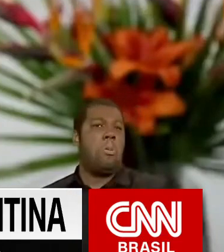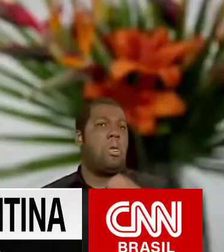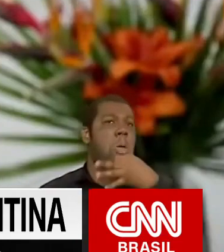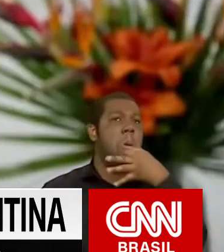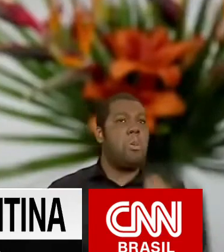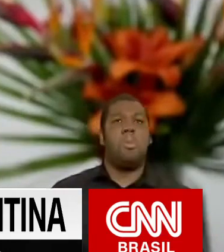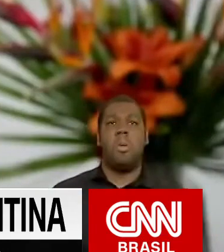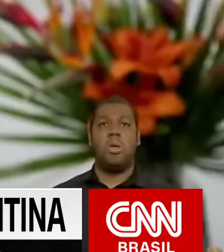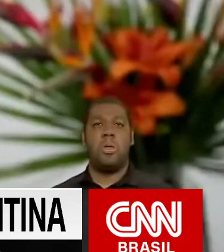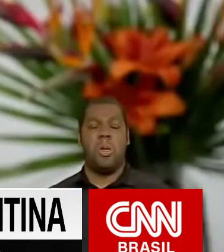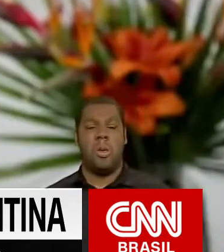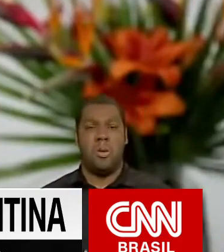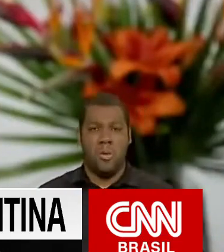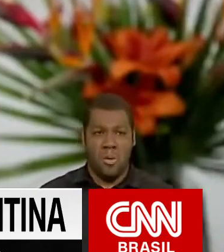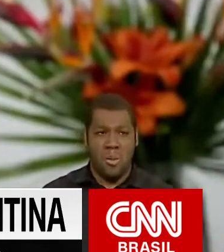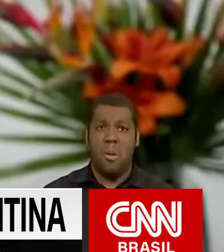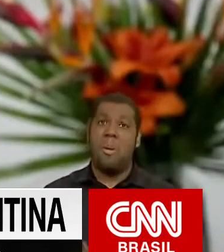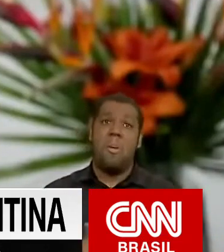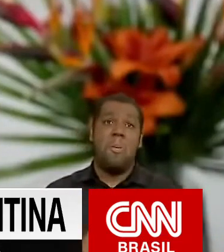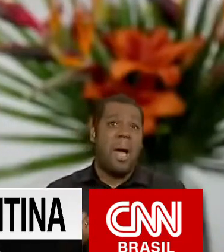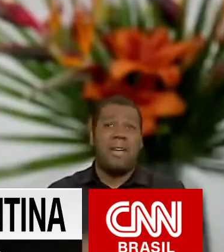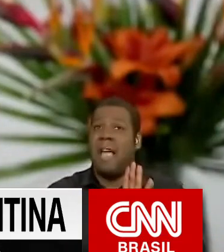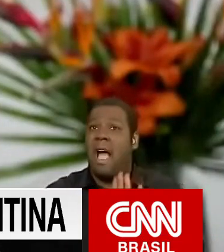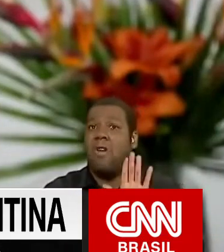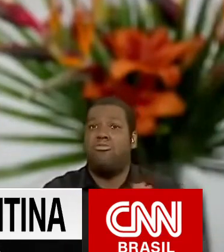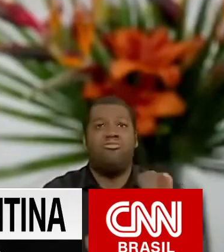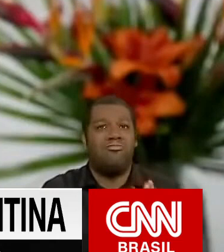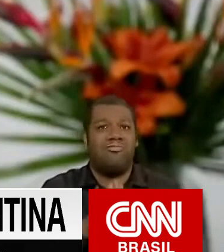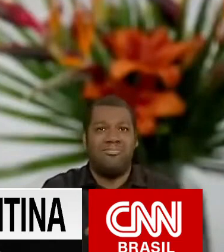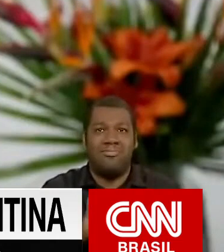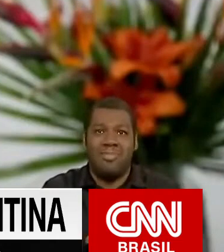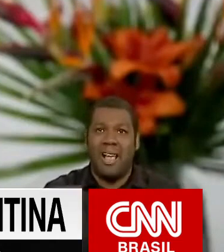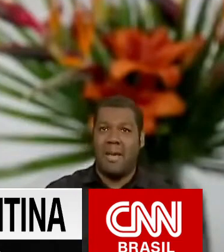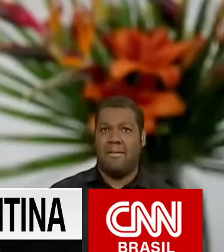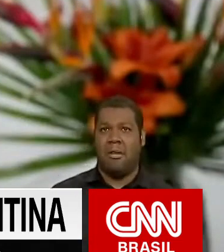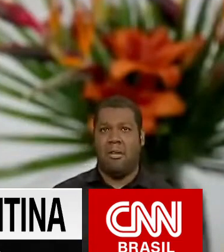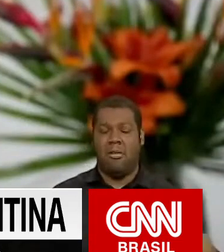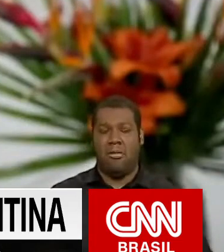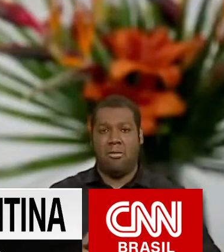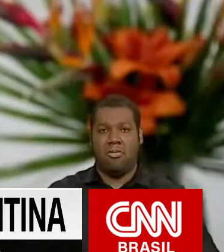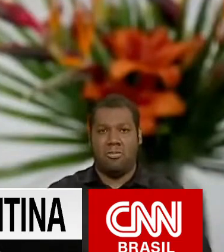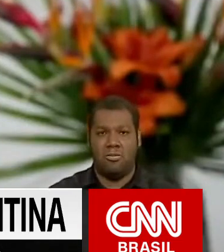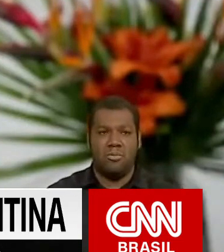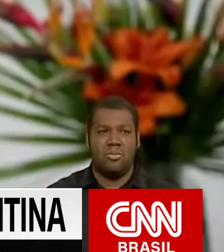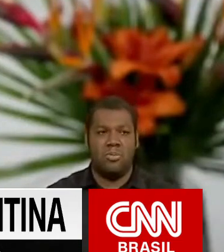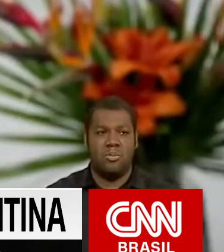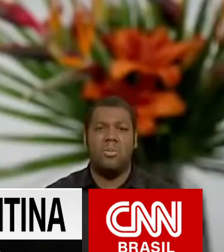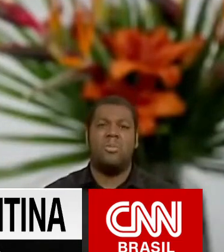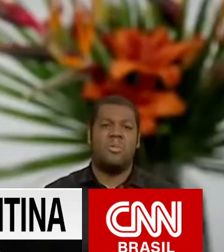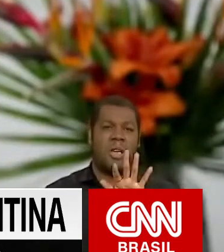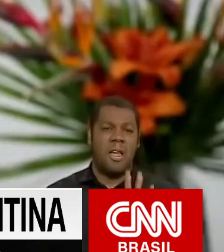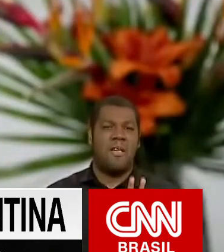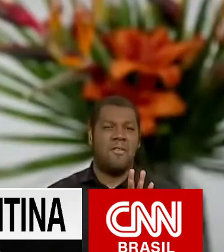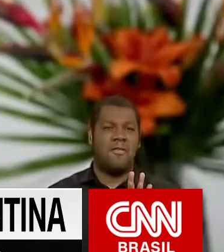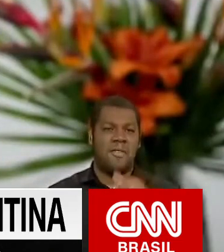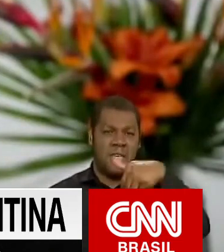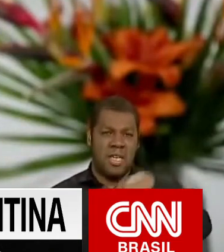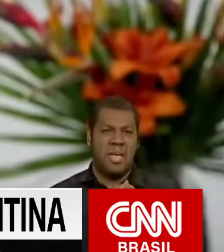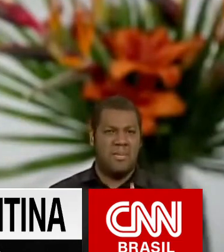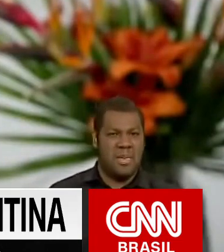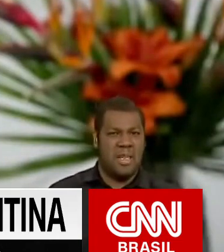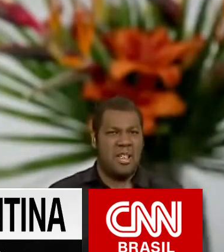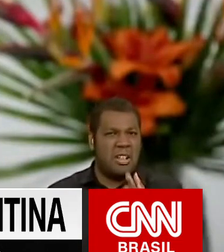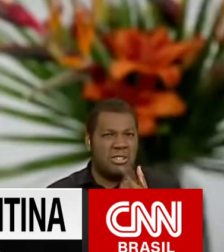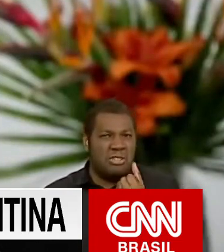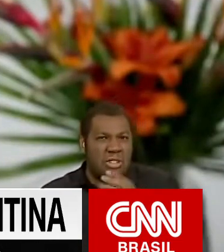ele deveria ajudar. Deveria ajudar, mas não ajuda. O dinheiro que ele põe lá é quase como se fosse um cabresto.